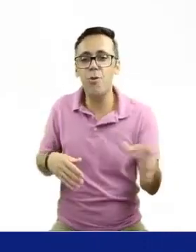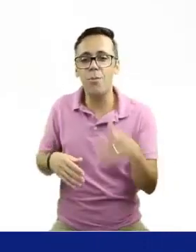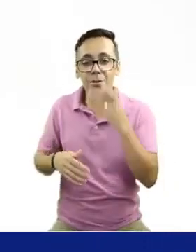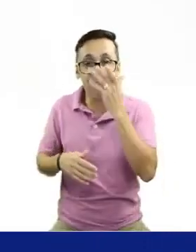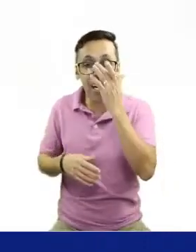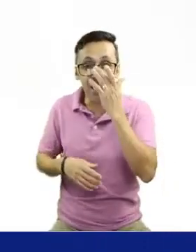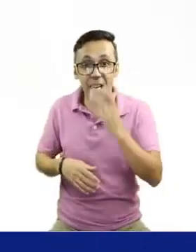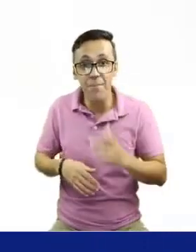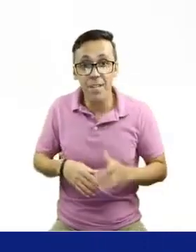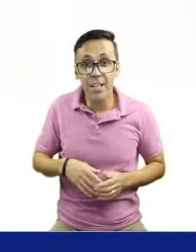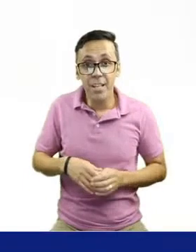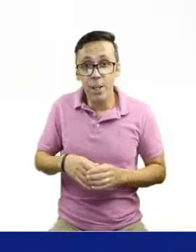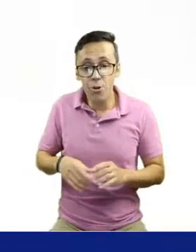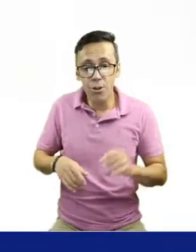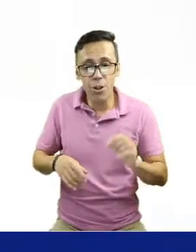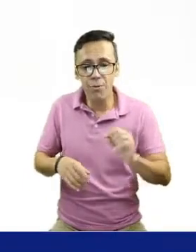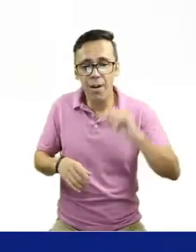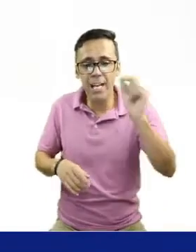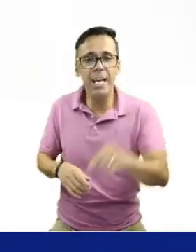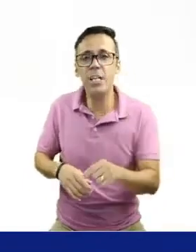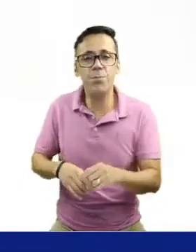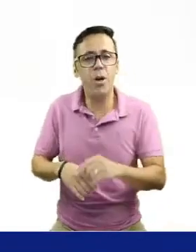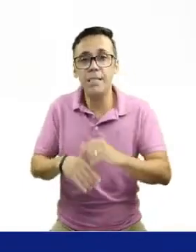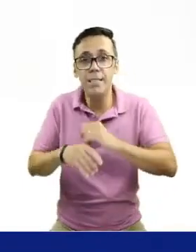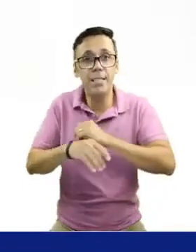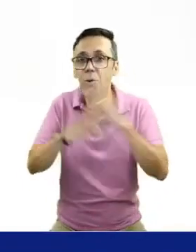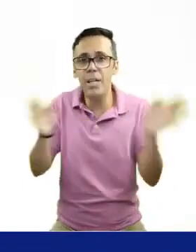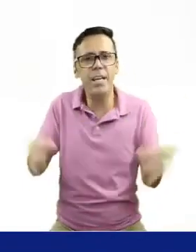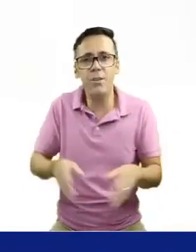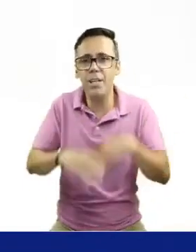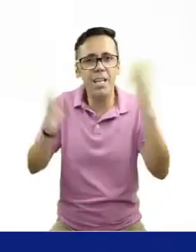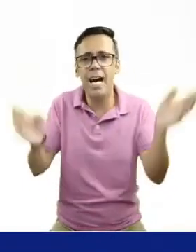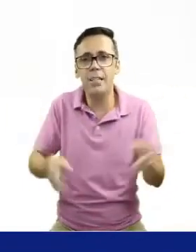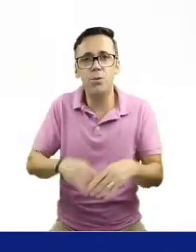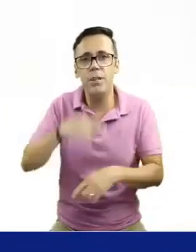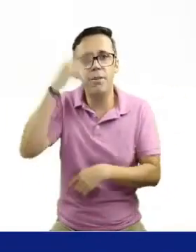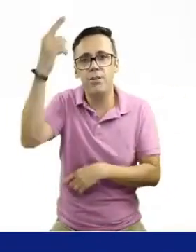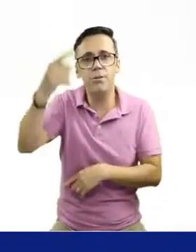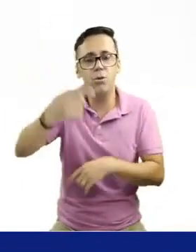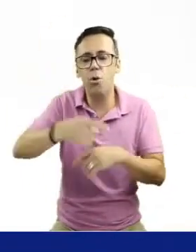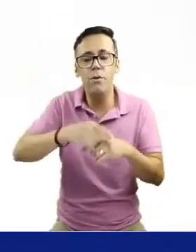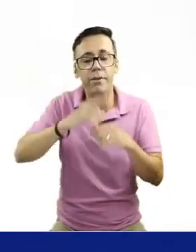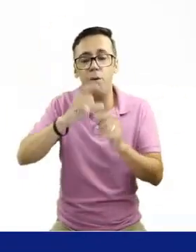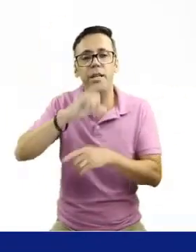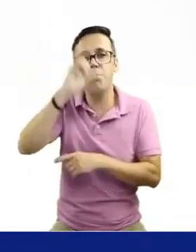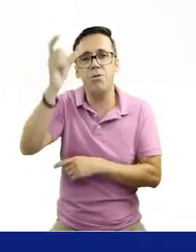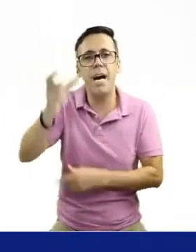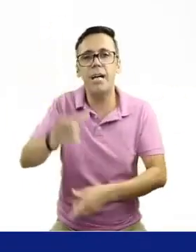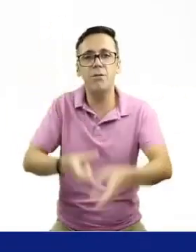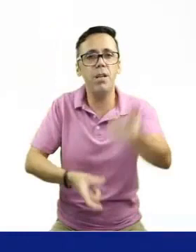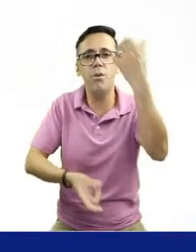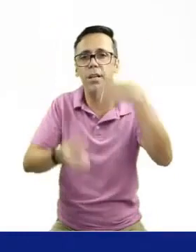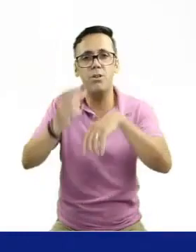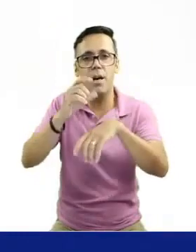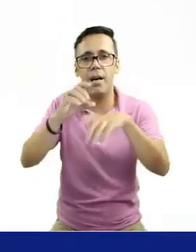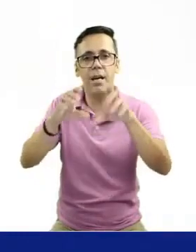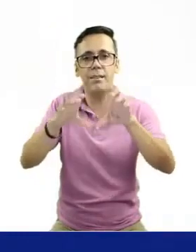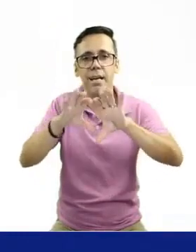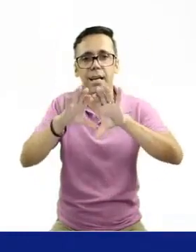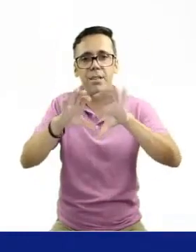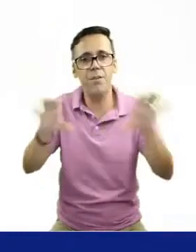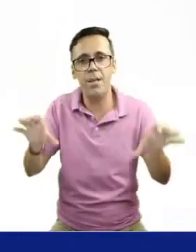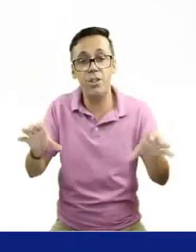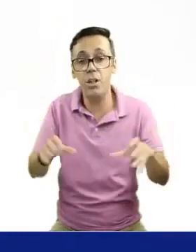pouco vou mostrar para vocês que o meu amigo Wagner né e eu falei a resposta e não lixo nem nada não viu não ele anunciado não